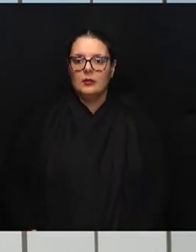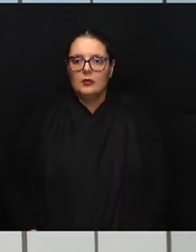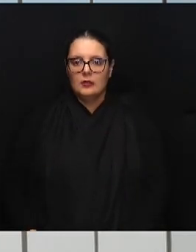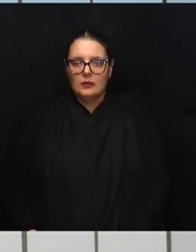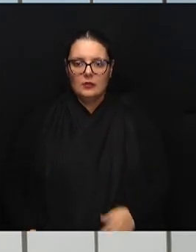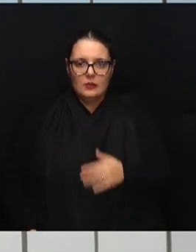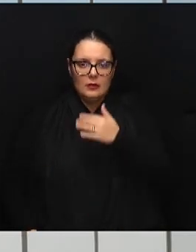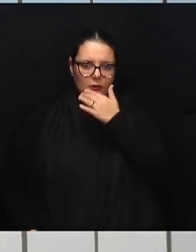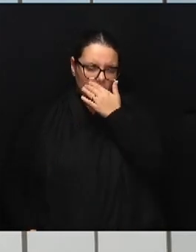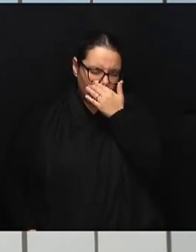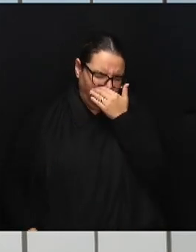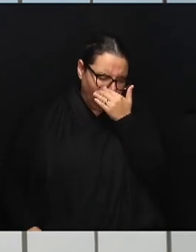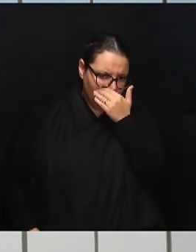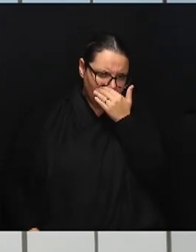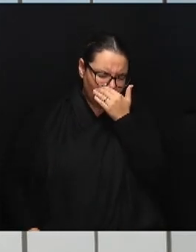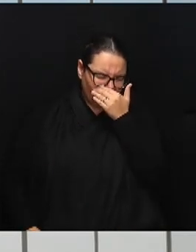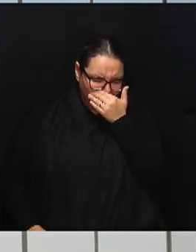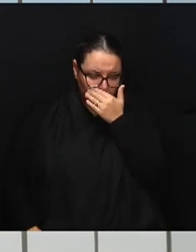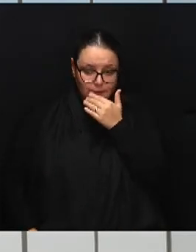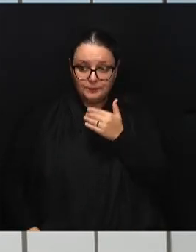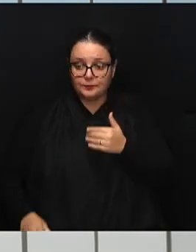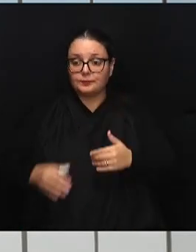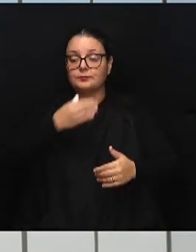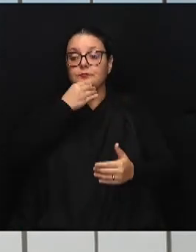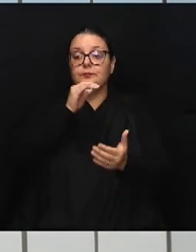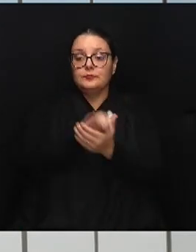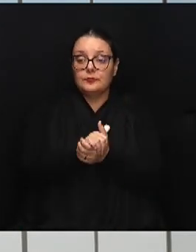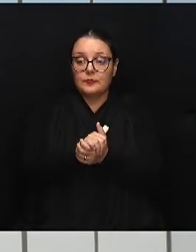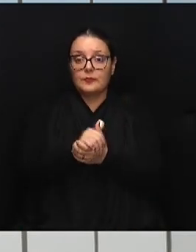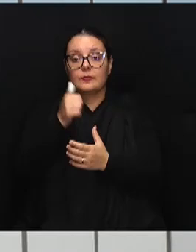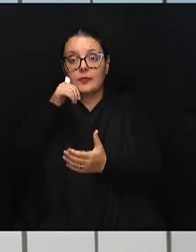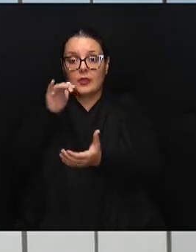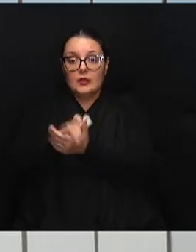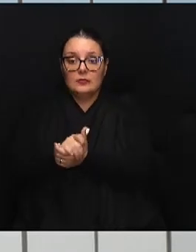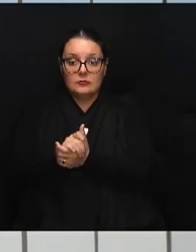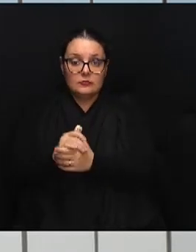caso de marido e esposa são pessoas que são casadas formalmente,